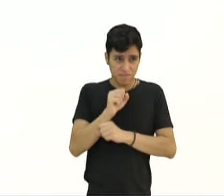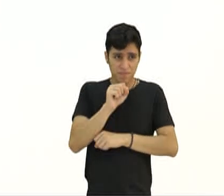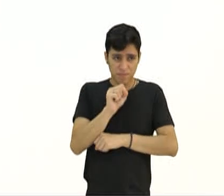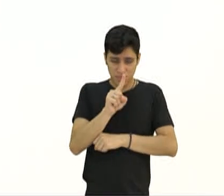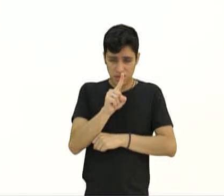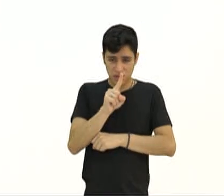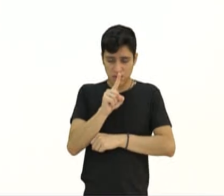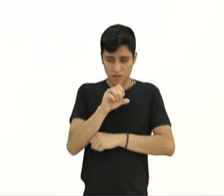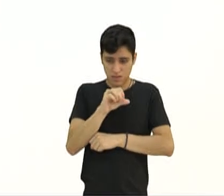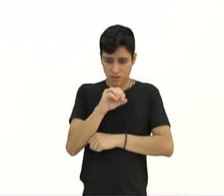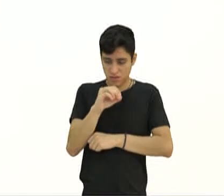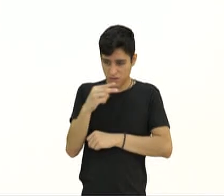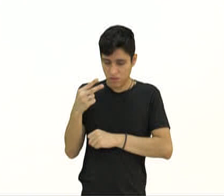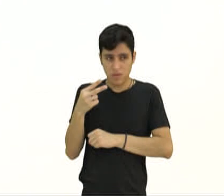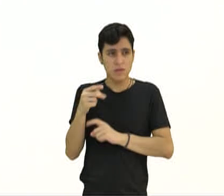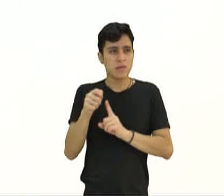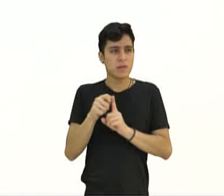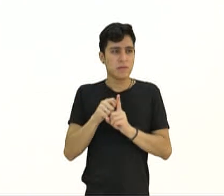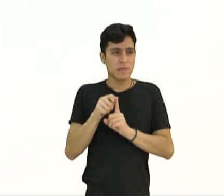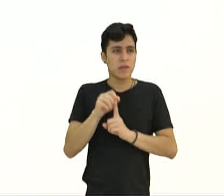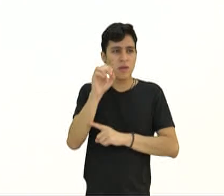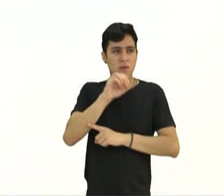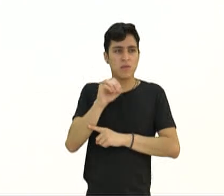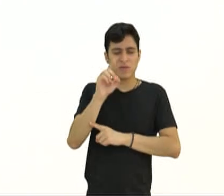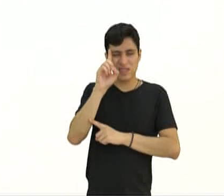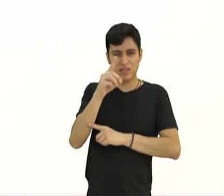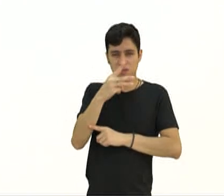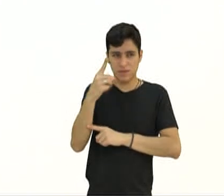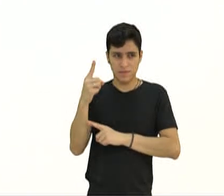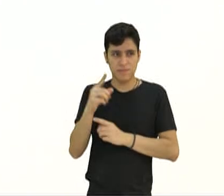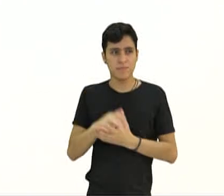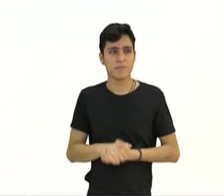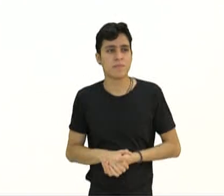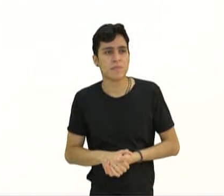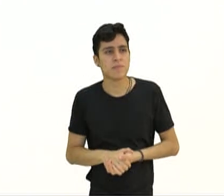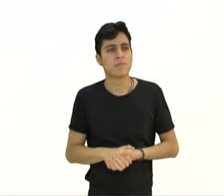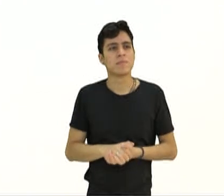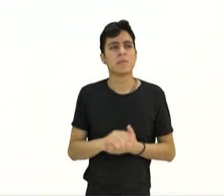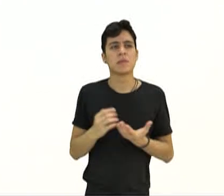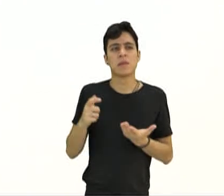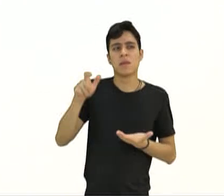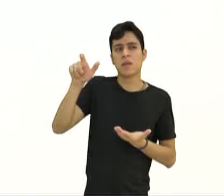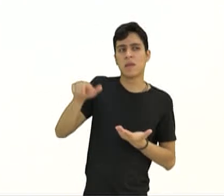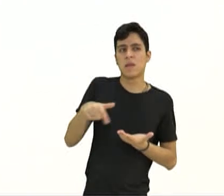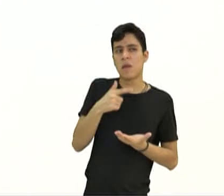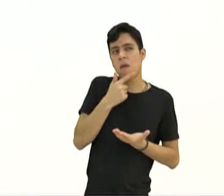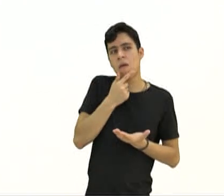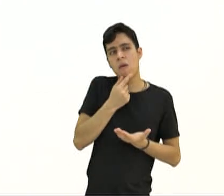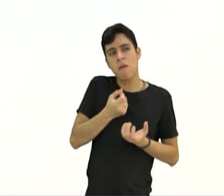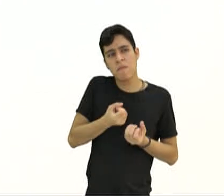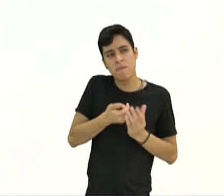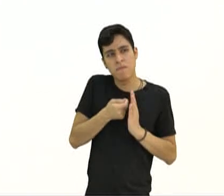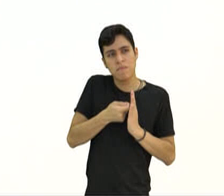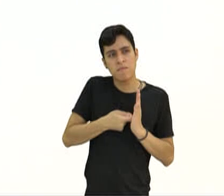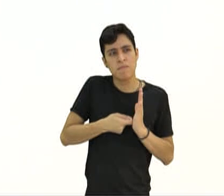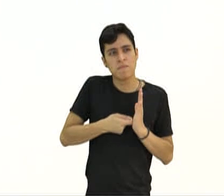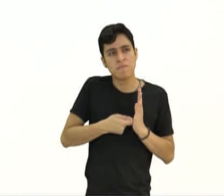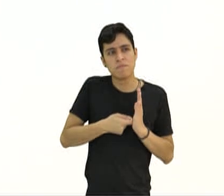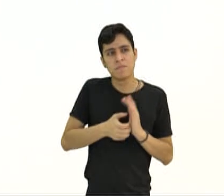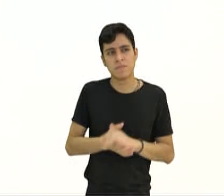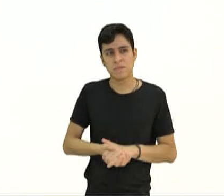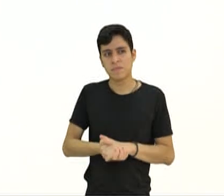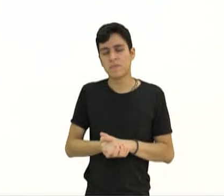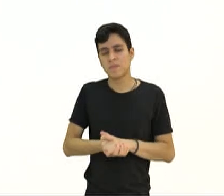1902. Rio de Janeiro, 17 de agosto de 1987. Foi um poeta, contista e cronista